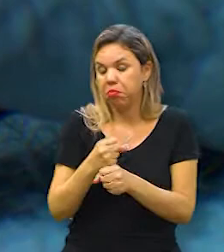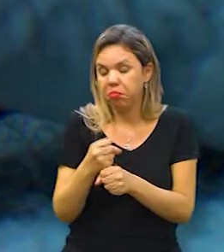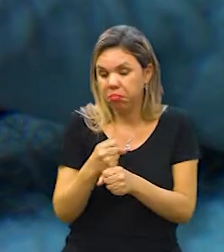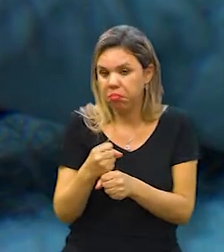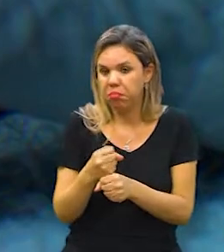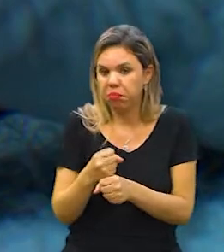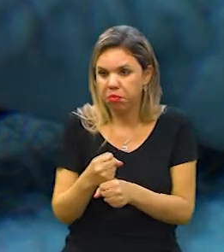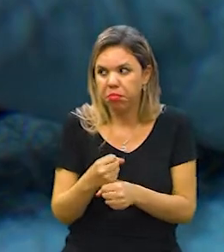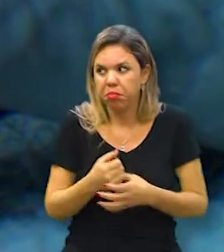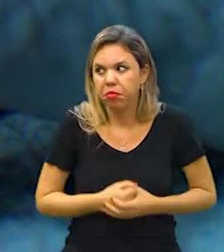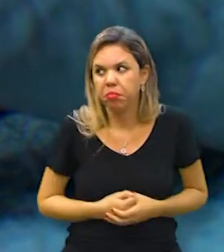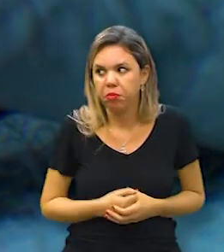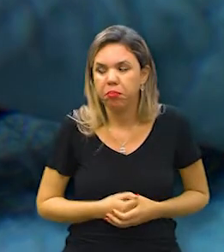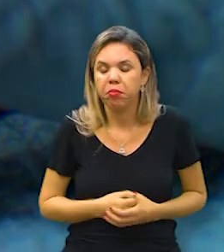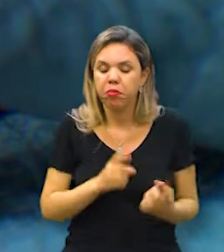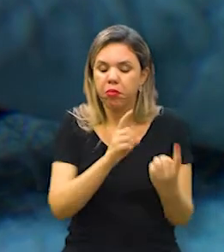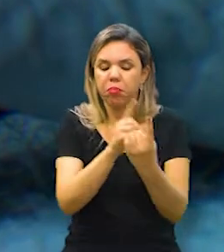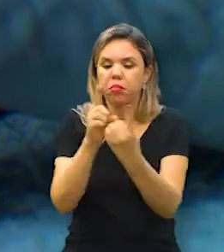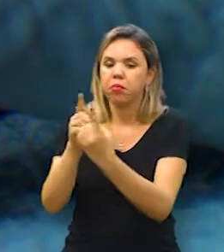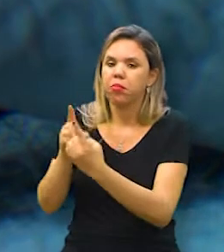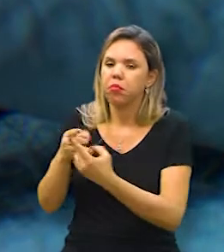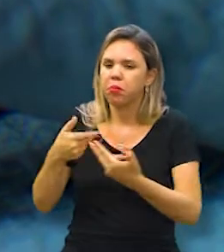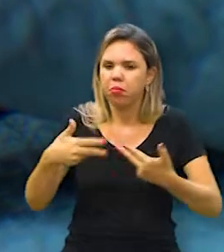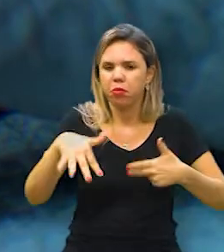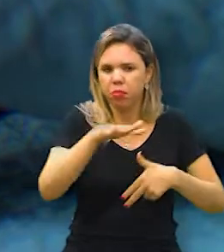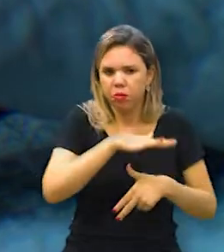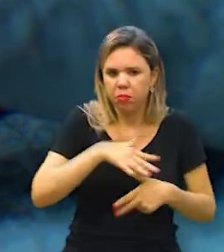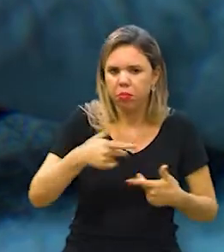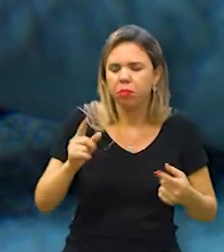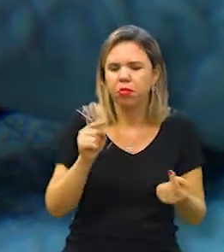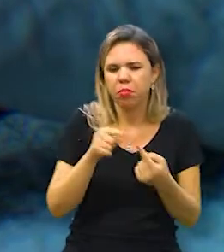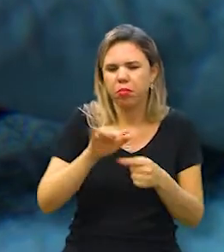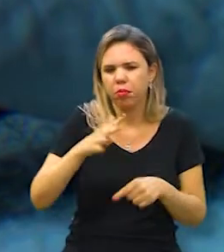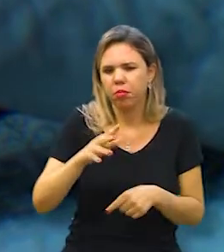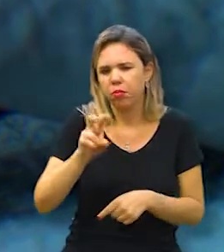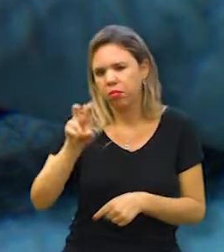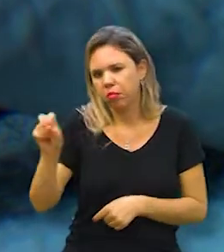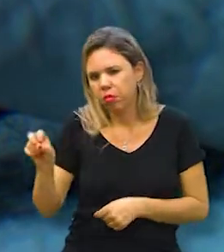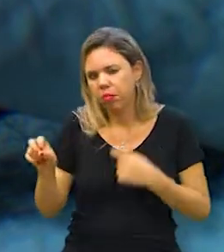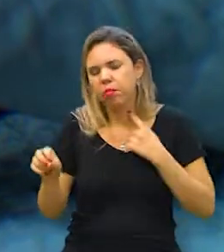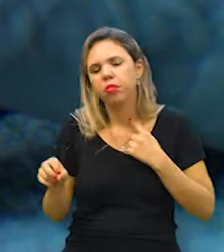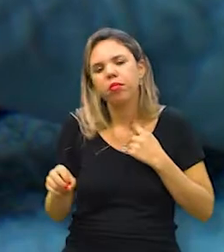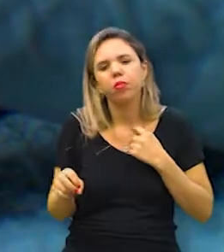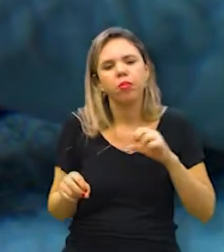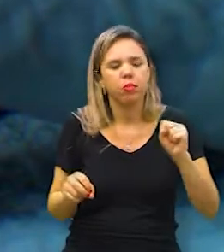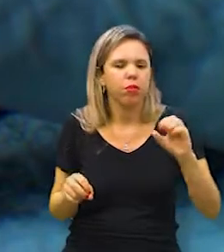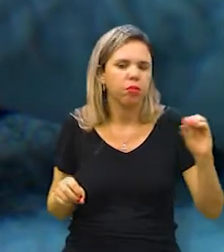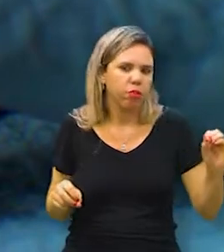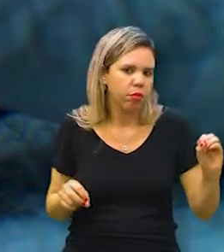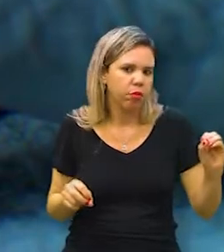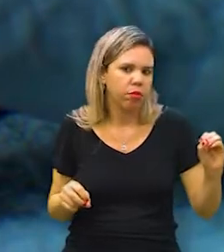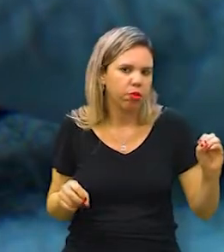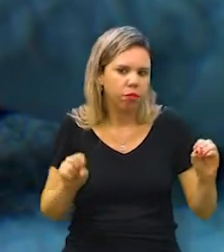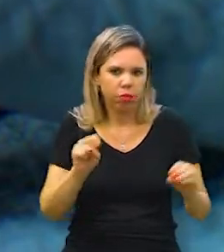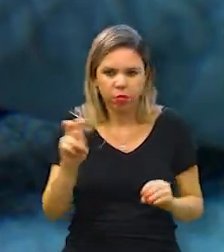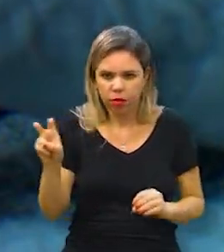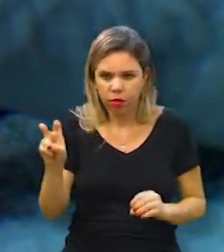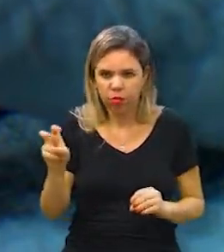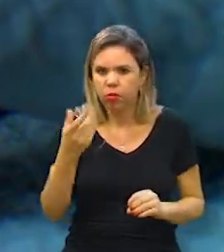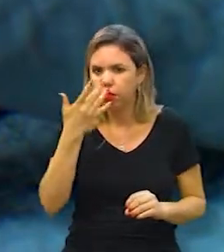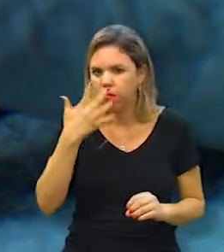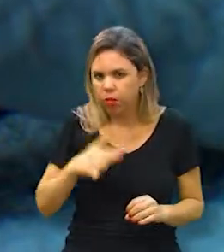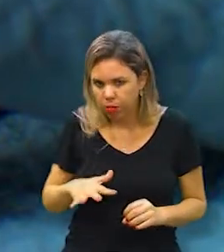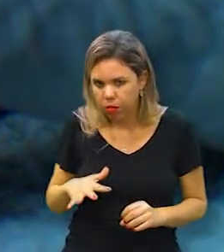anos, com atendimentos variados, uma média de 50 a 80, 85